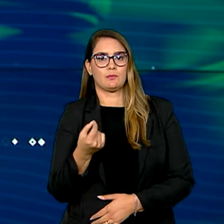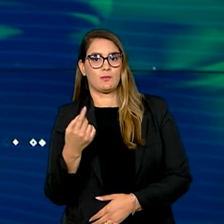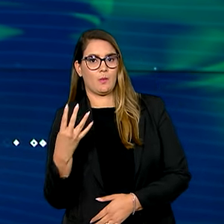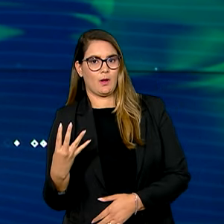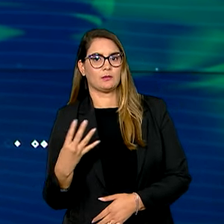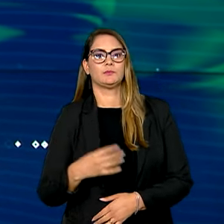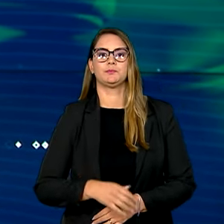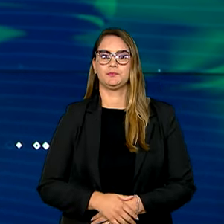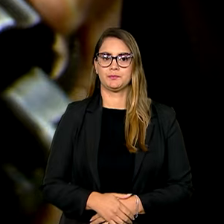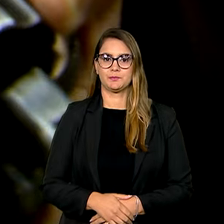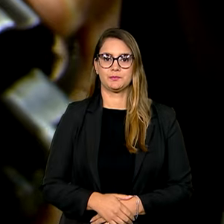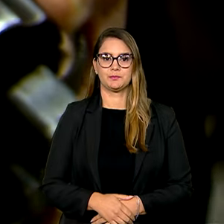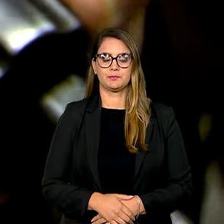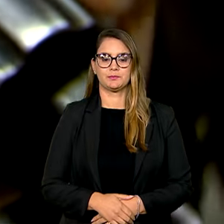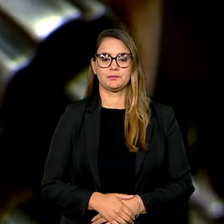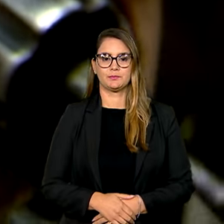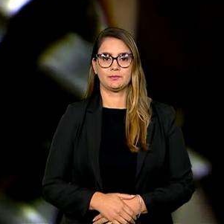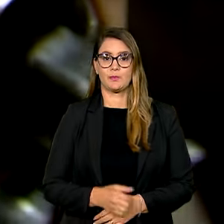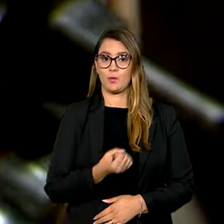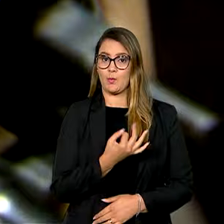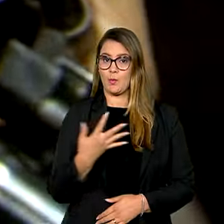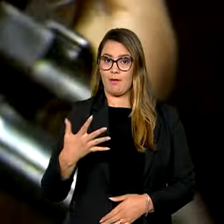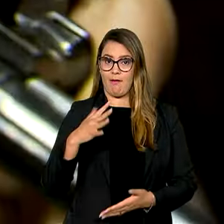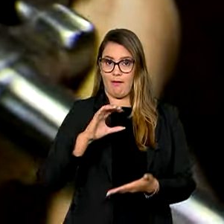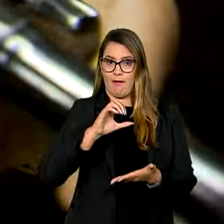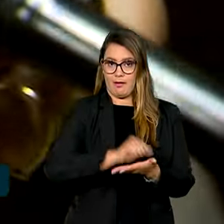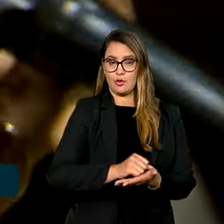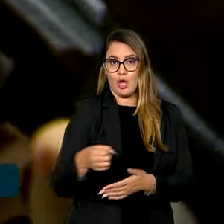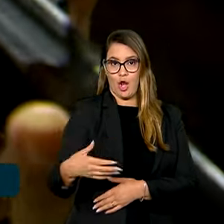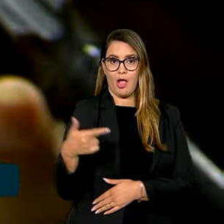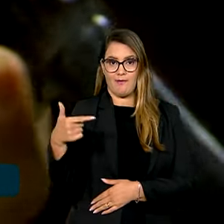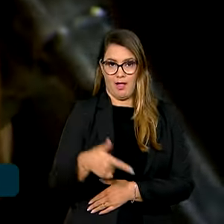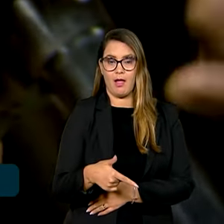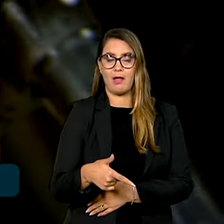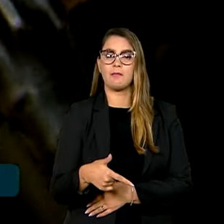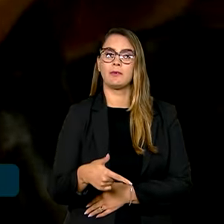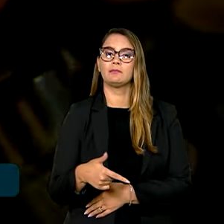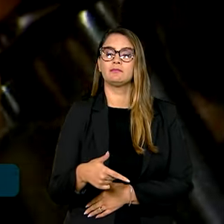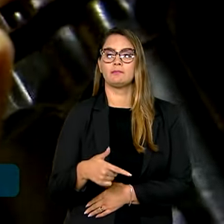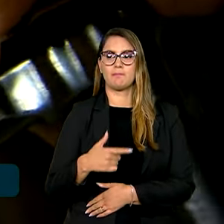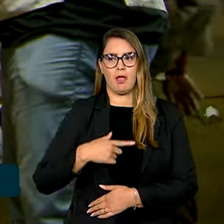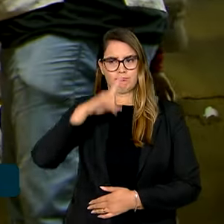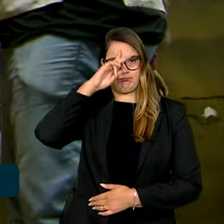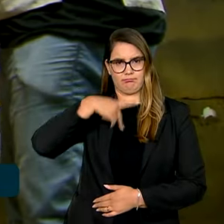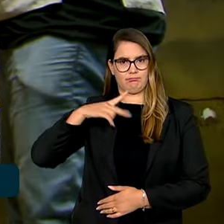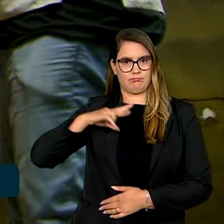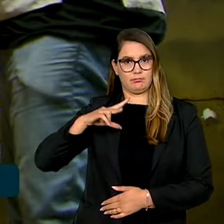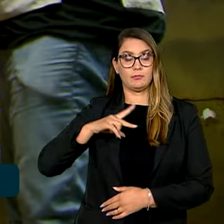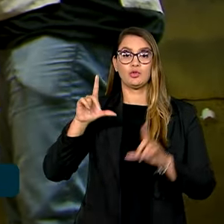desde 2004 o número de registros de novas armas de fogo para defesa pessoal no país